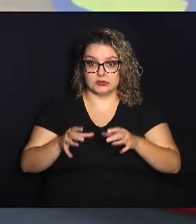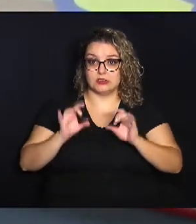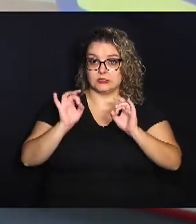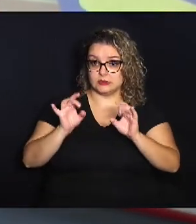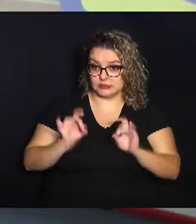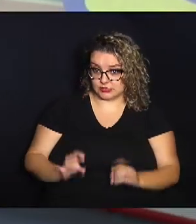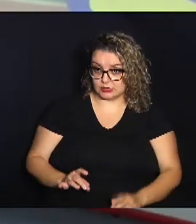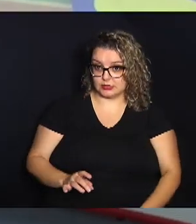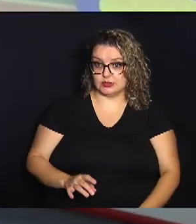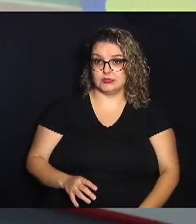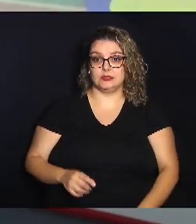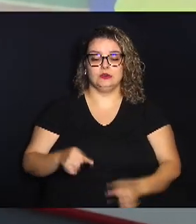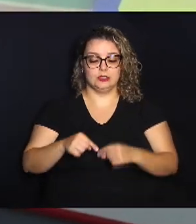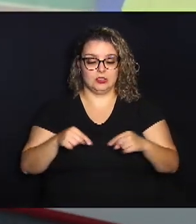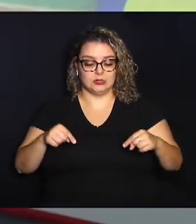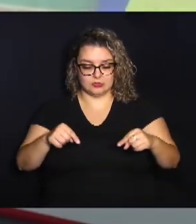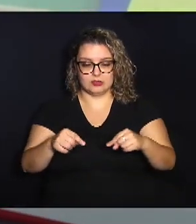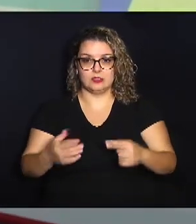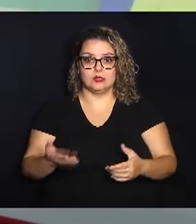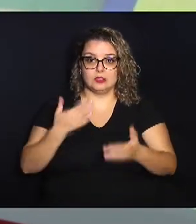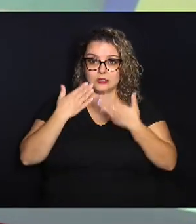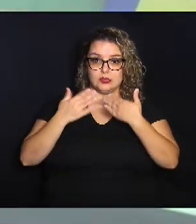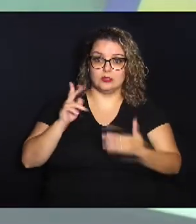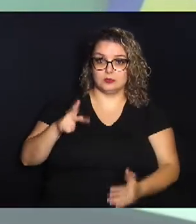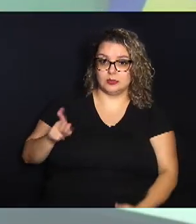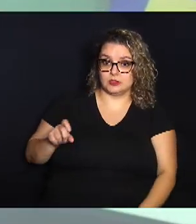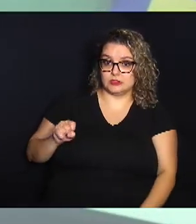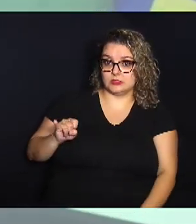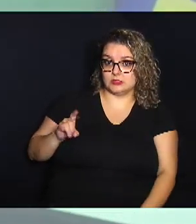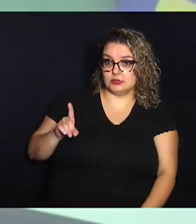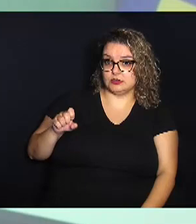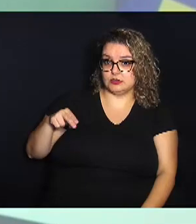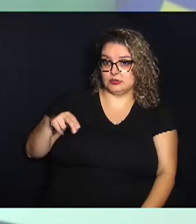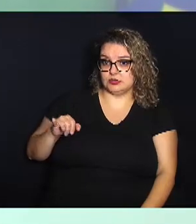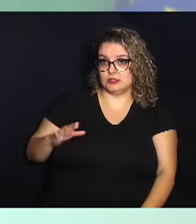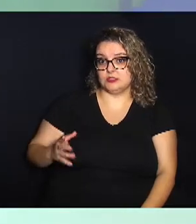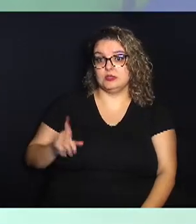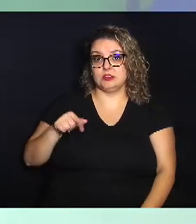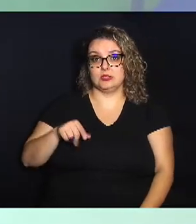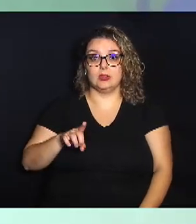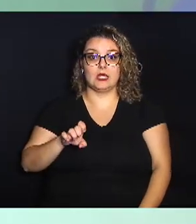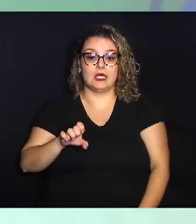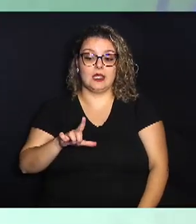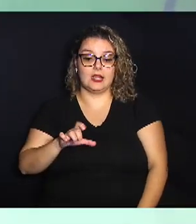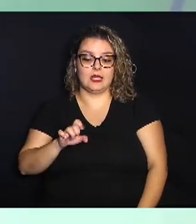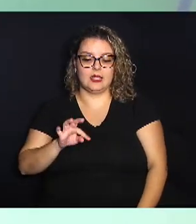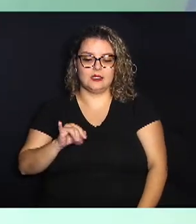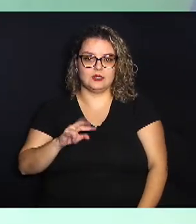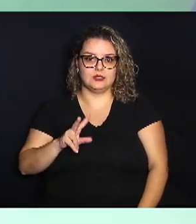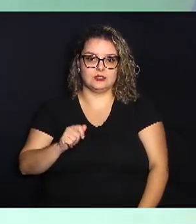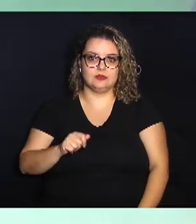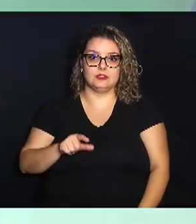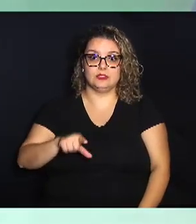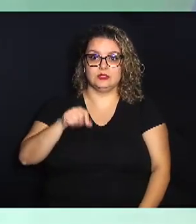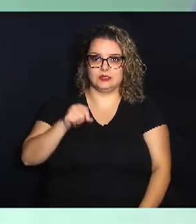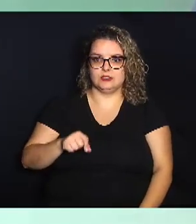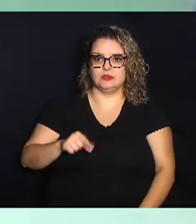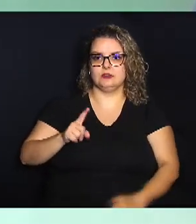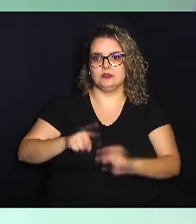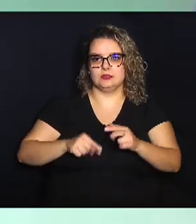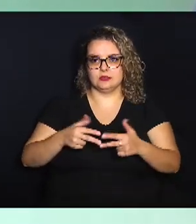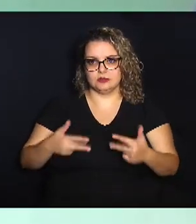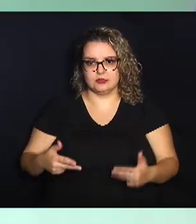já conversou, eu conversei um pouquinho antes com o professor Sidney, e era uma disciplina eletiva, então eles optaram por ter essa matéria